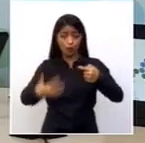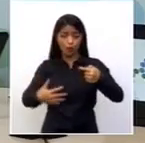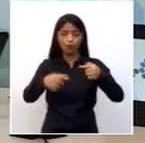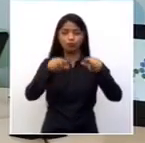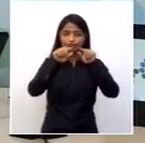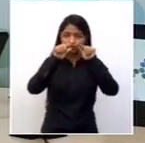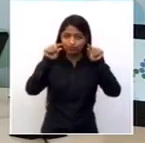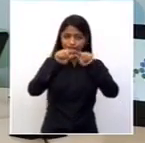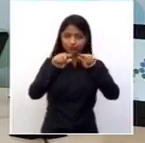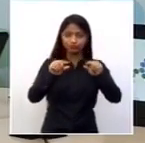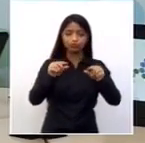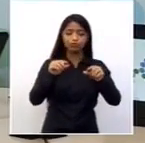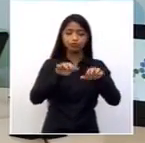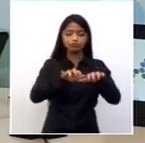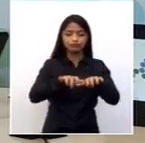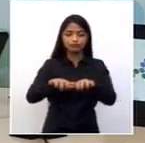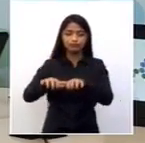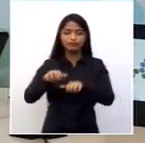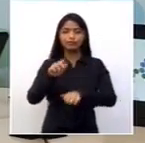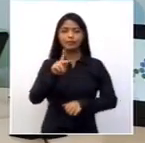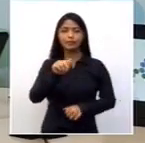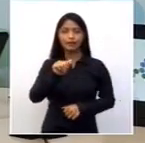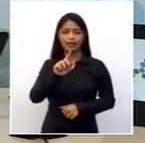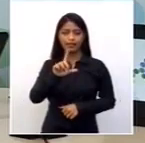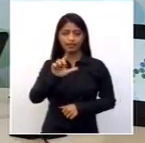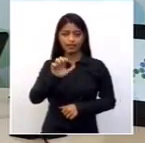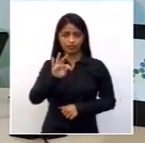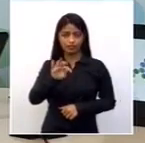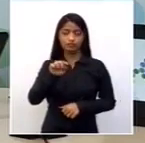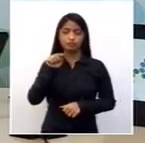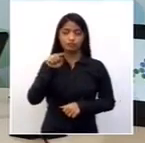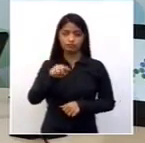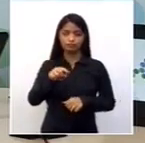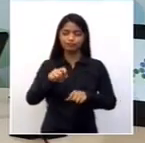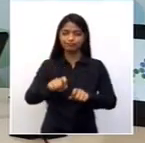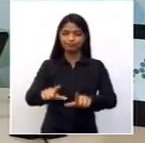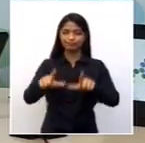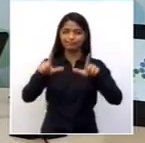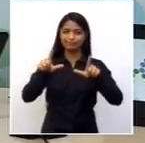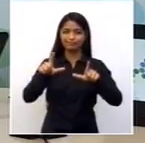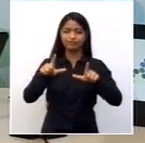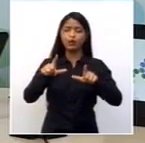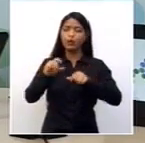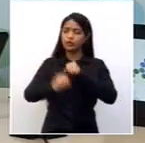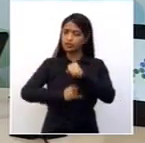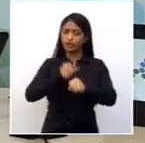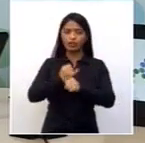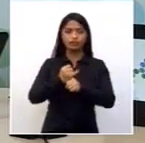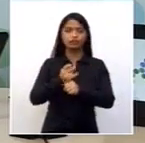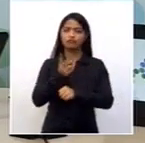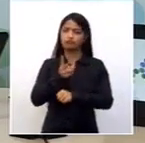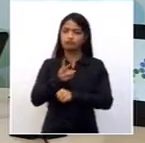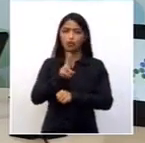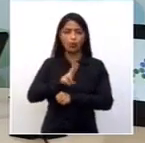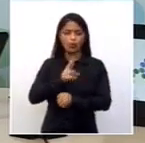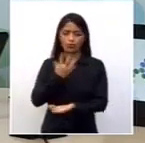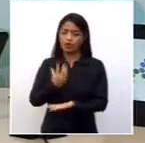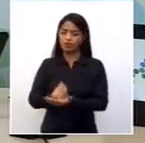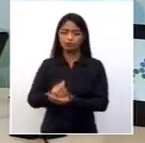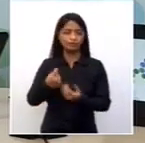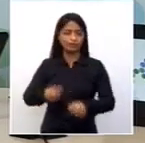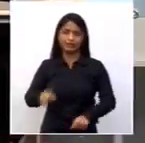já vai abrir a página e você já pode digitar e utilizar essa ferramenta online mesmo, sem ter que fazer nenhum download. Tudo